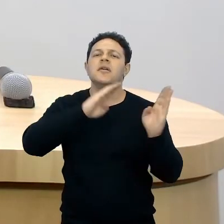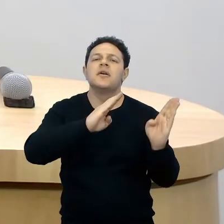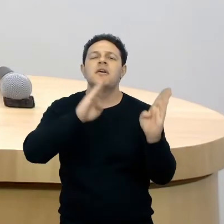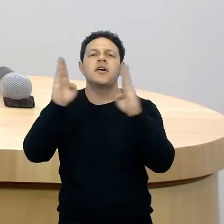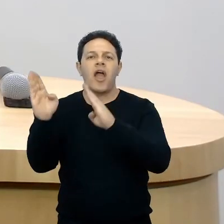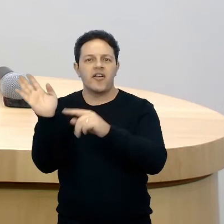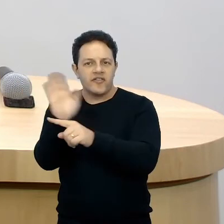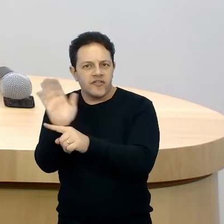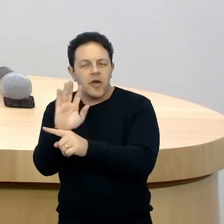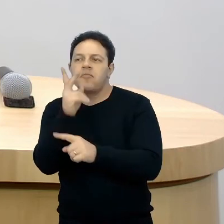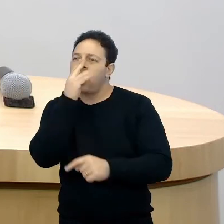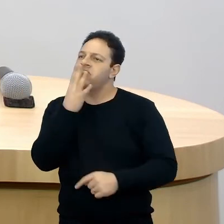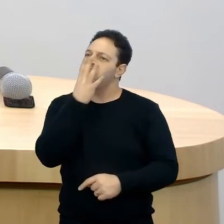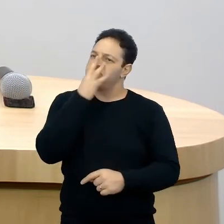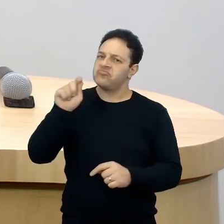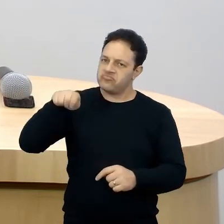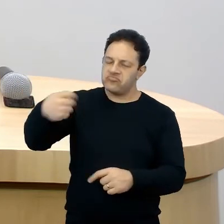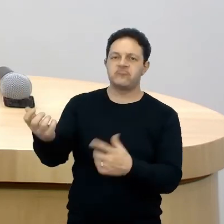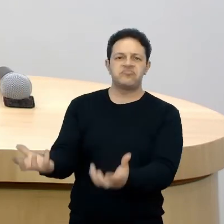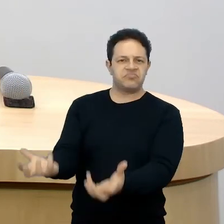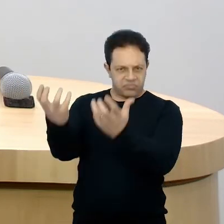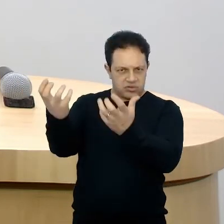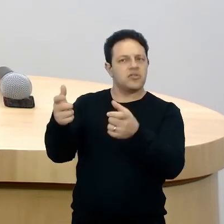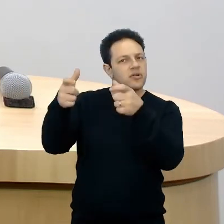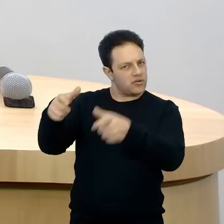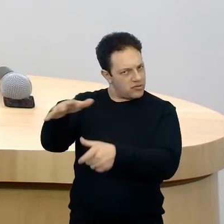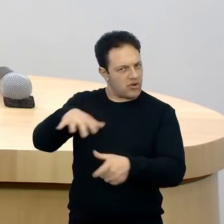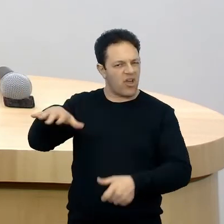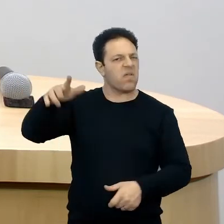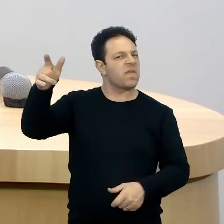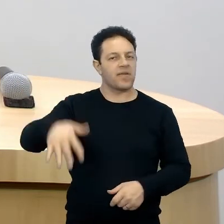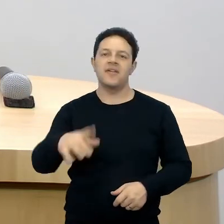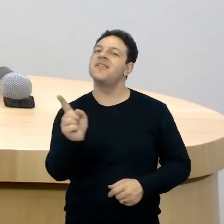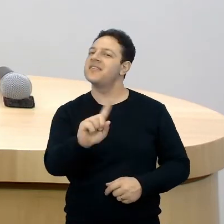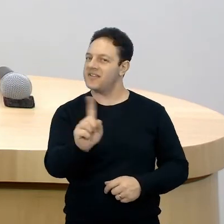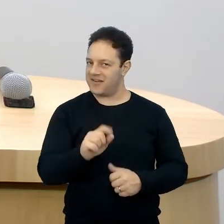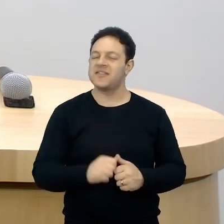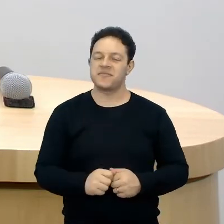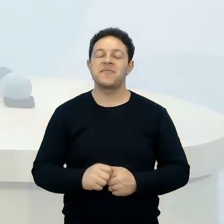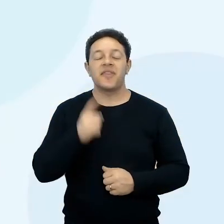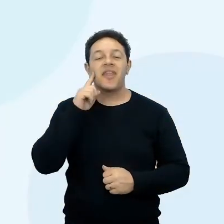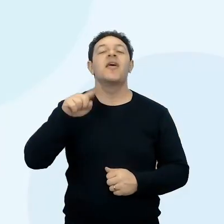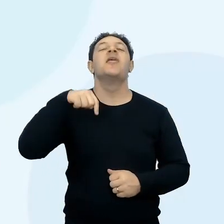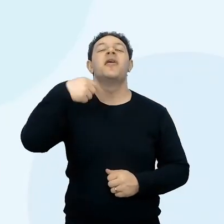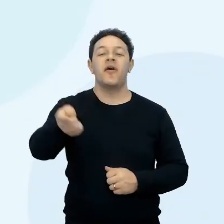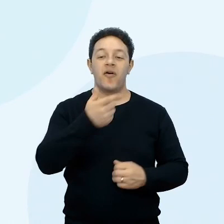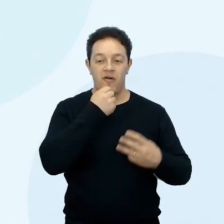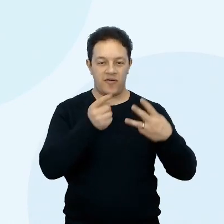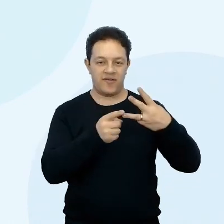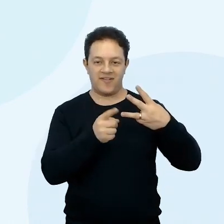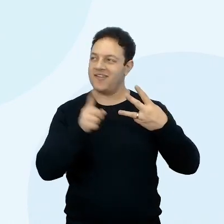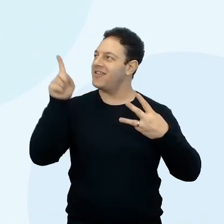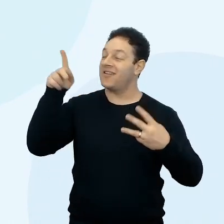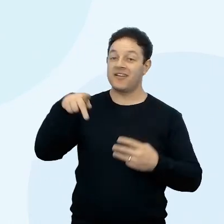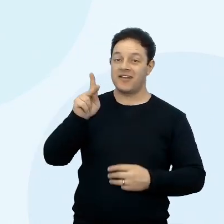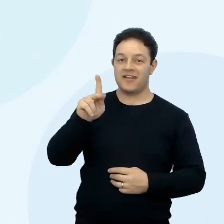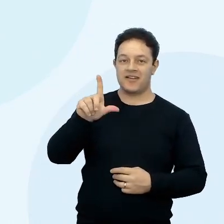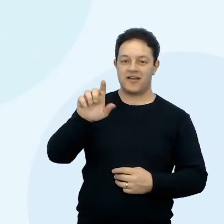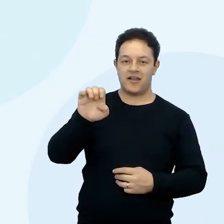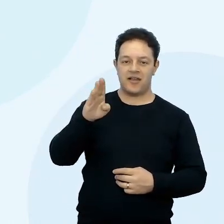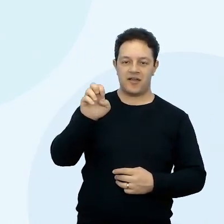periferia, é um filme bastante tocante. Vamos passar para o próximo cineasta, o Kleber